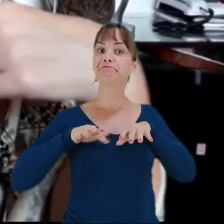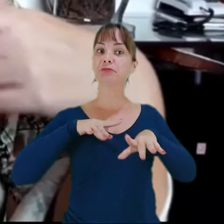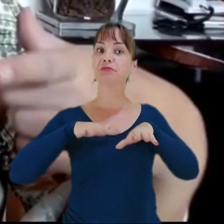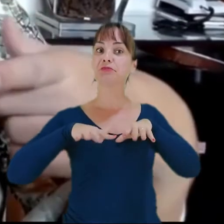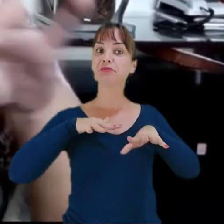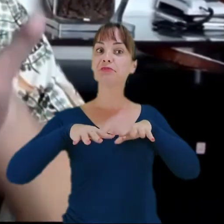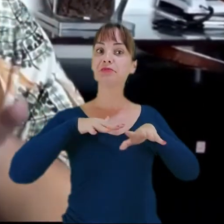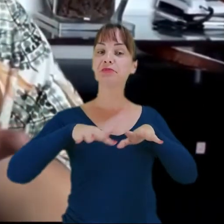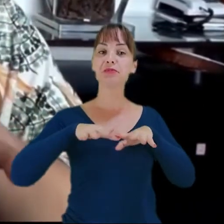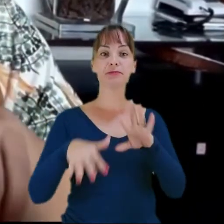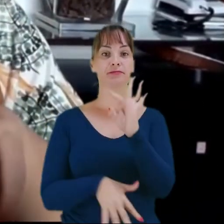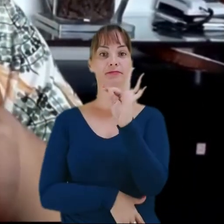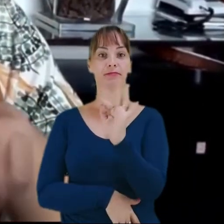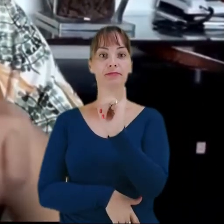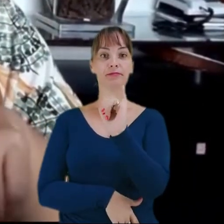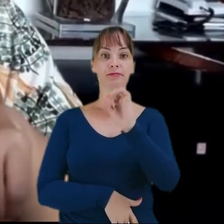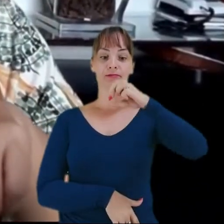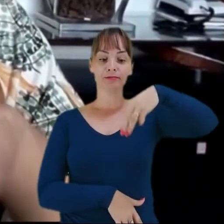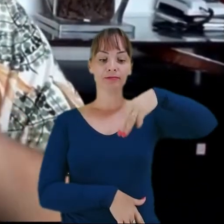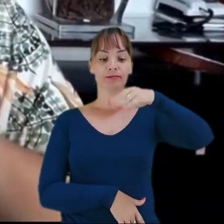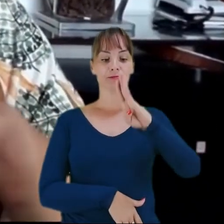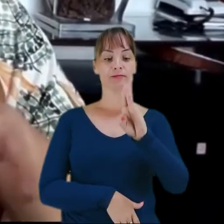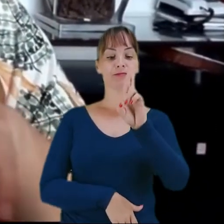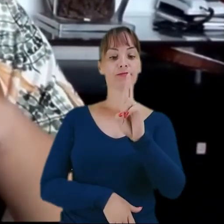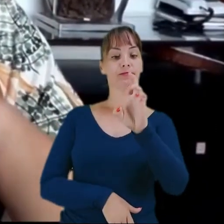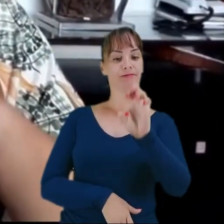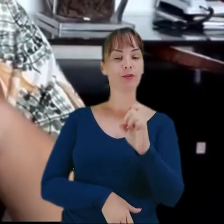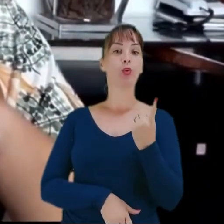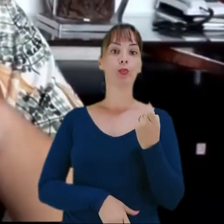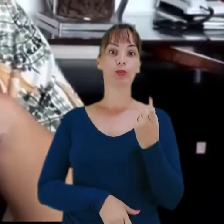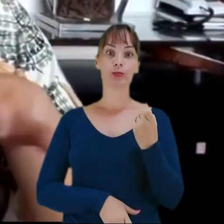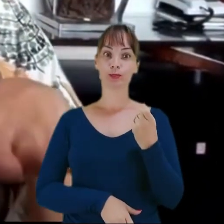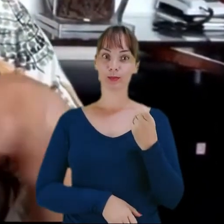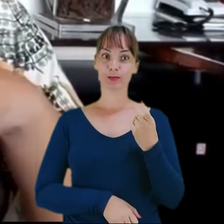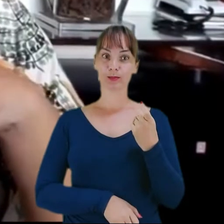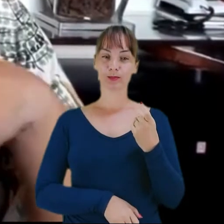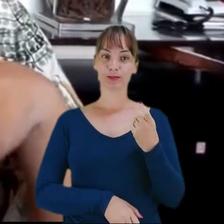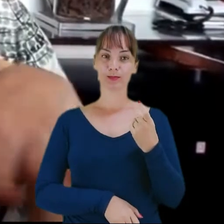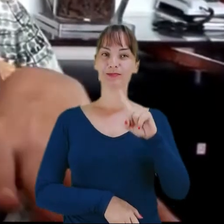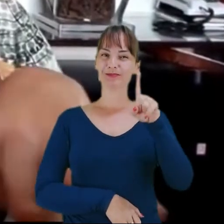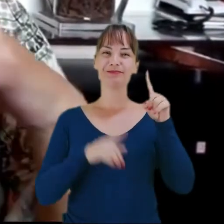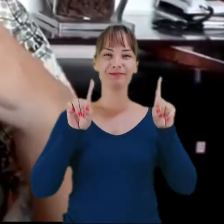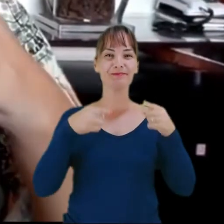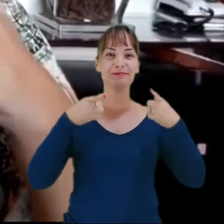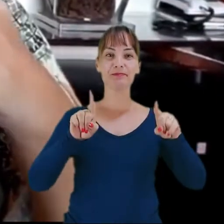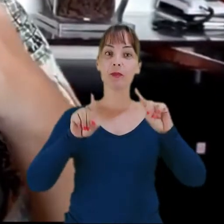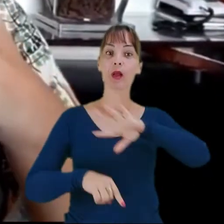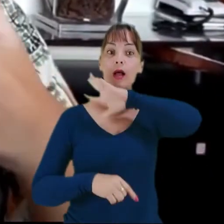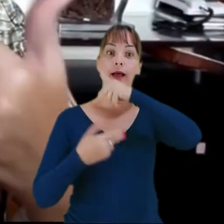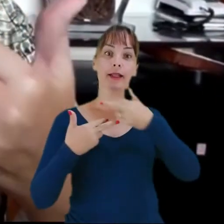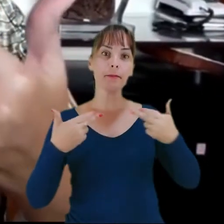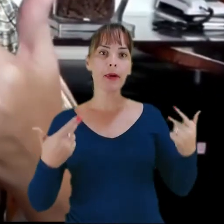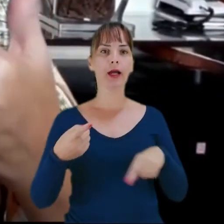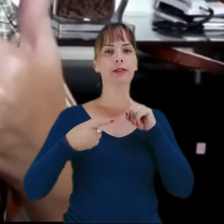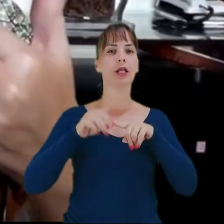timbre único de voz. Pode ter timbres muito semelhantes, mas cada timbre é único. O timbre é os sons dos